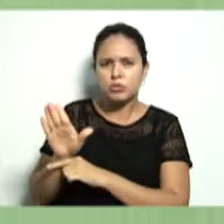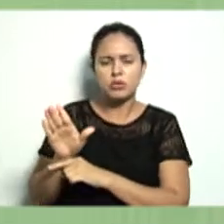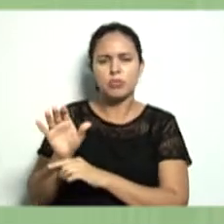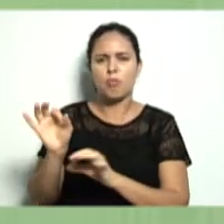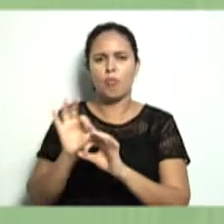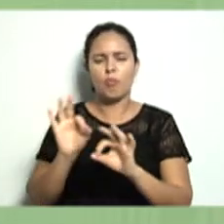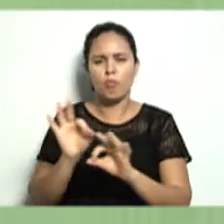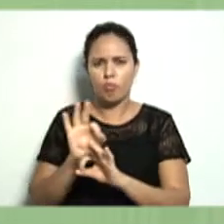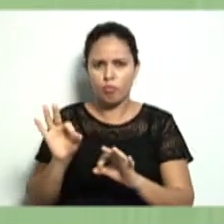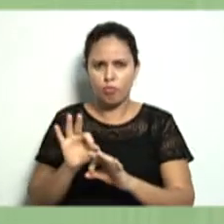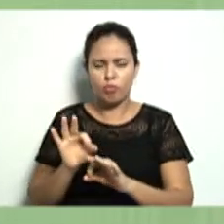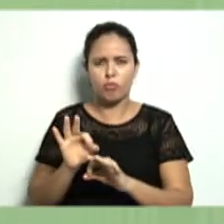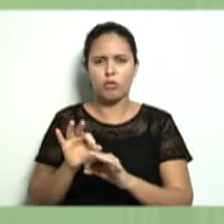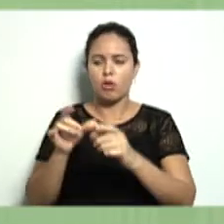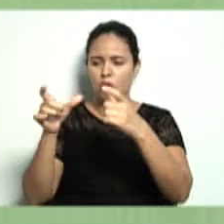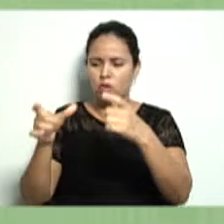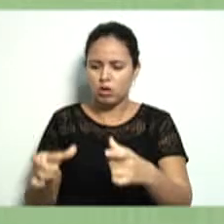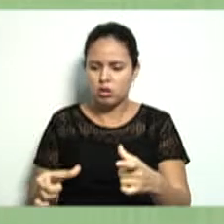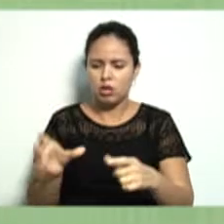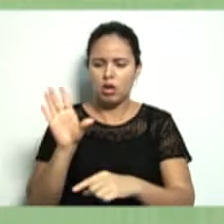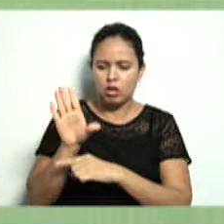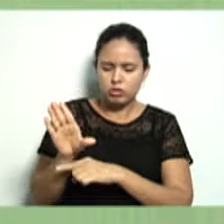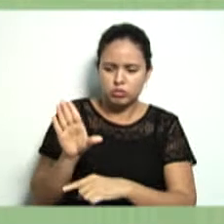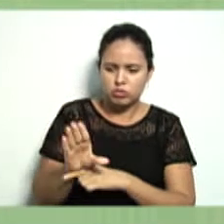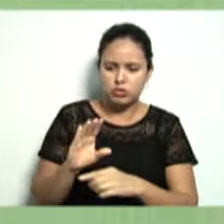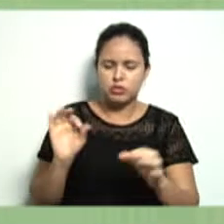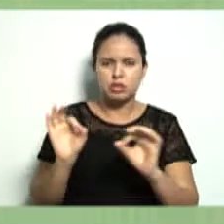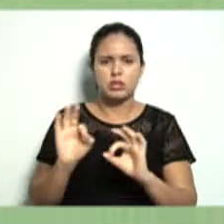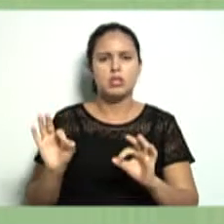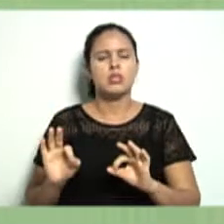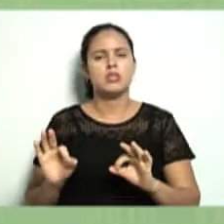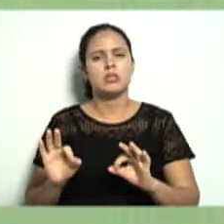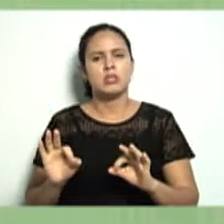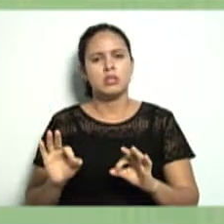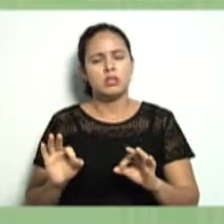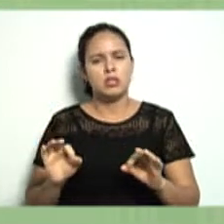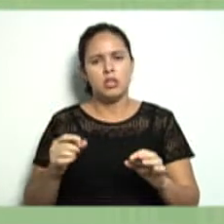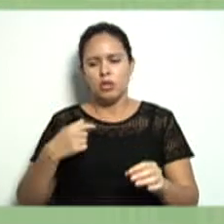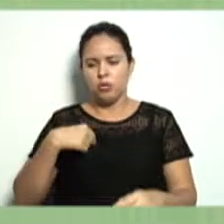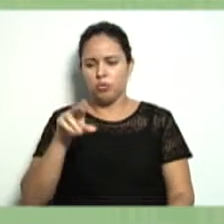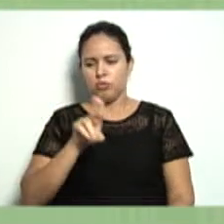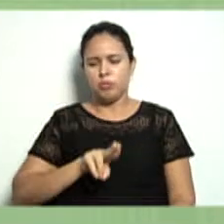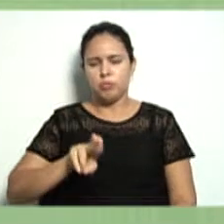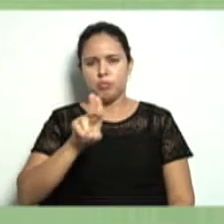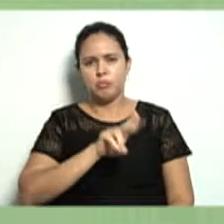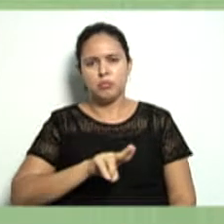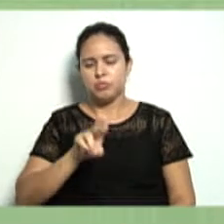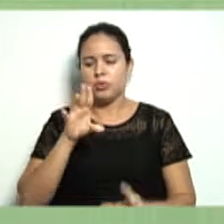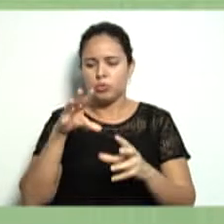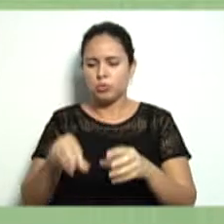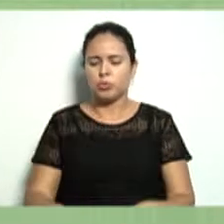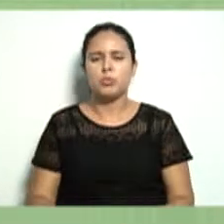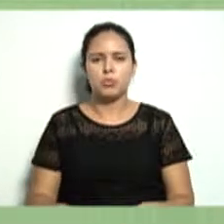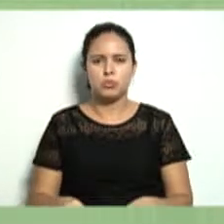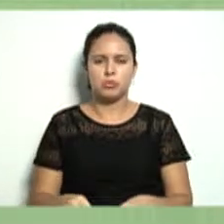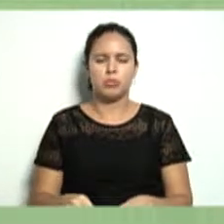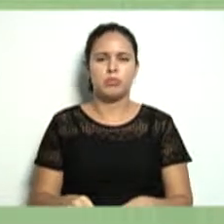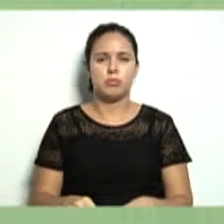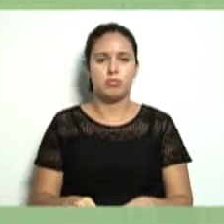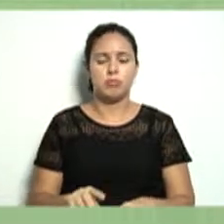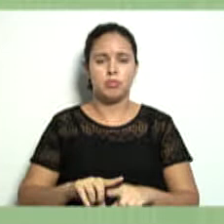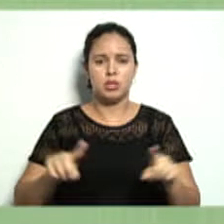aquele local que eu fiz a utilização, porque eu fiz a utilização de tudo que poderia ser utilizado. Mas eu